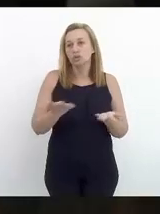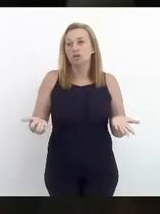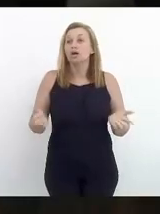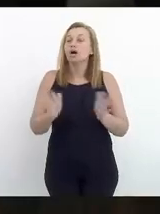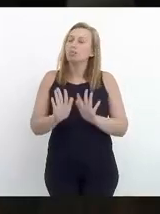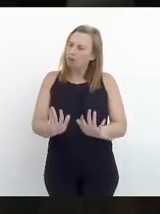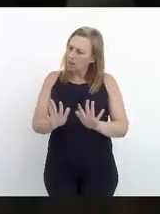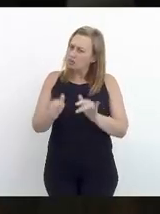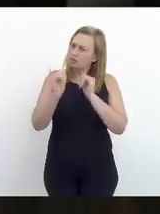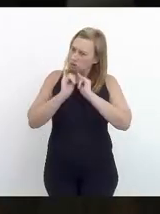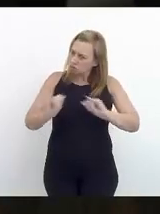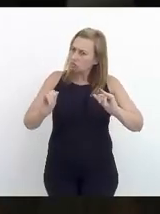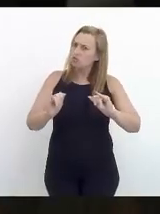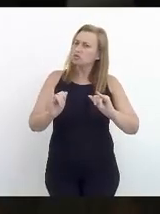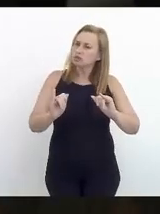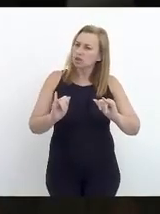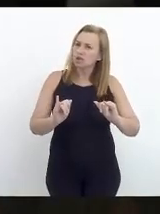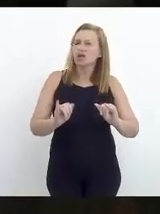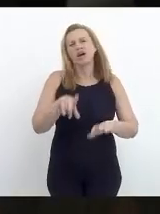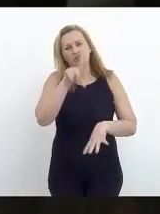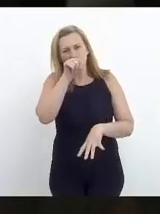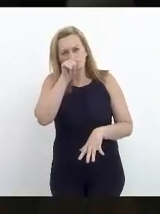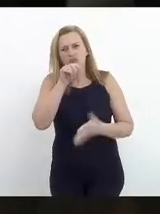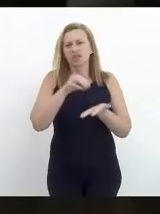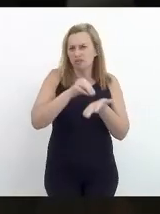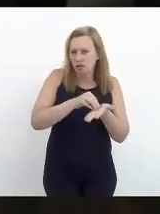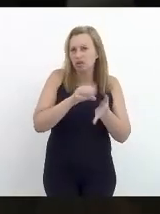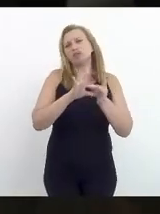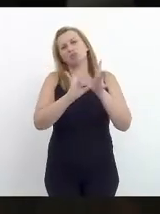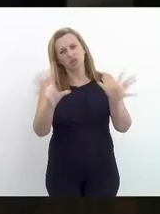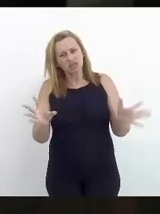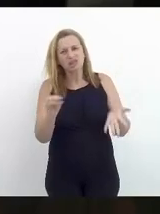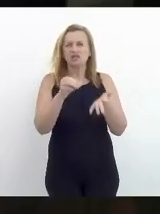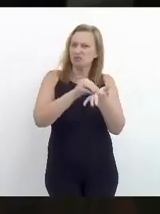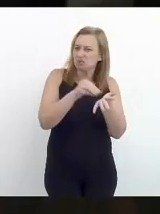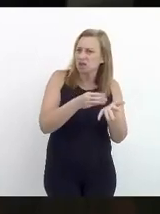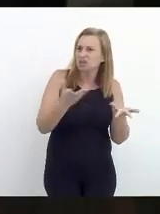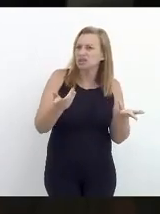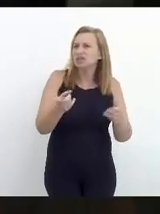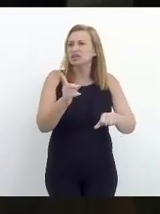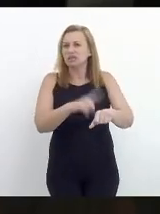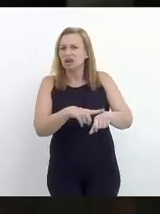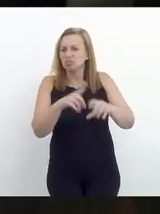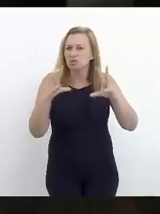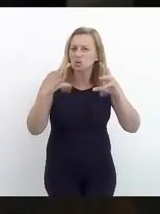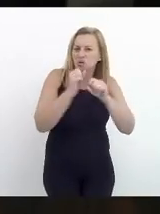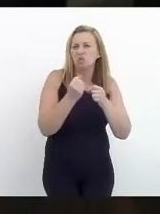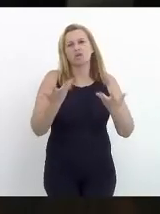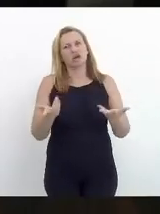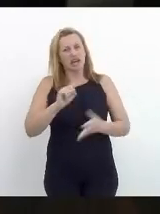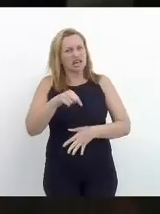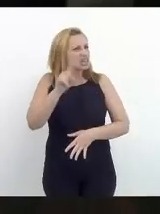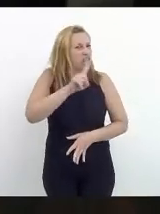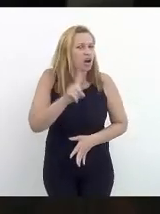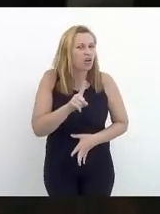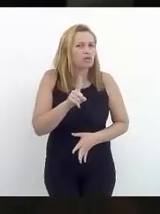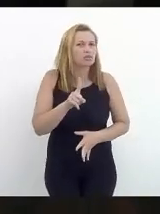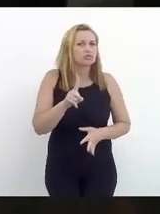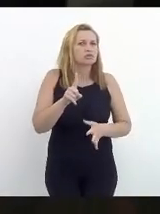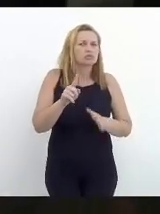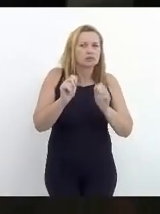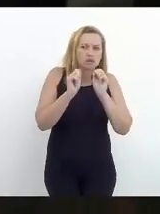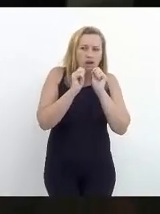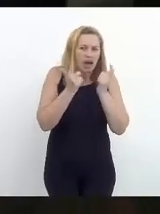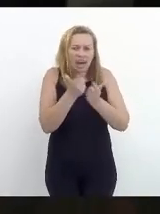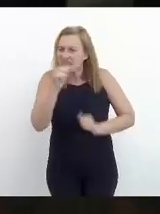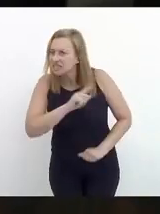foi esclarecido, e aí faz um Twitter que está faltando democracia, que está faltando tempos sombrios, não é aqui, não é no Parlamento Estadual, com